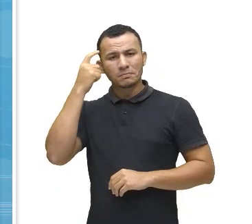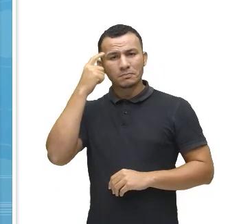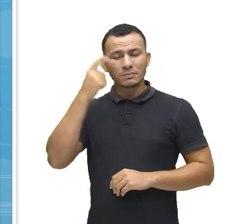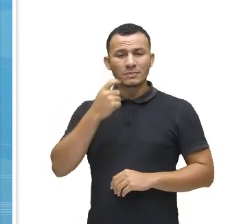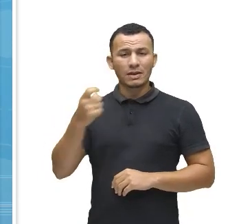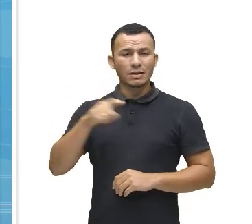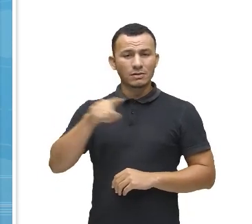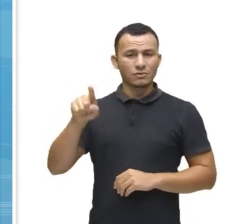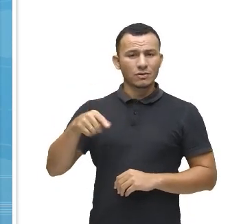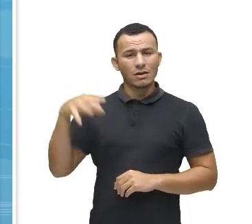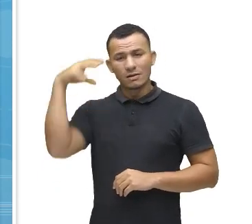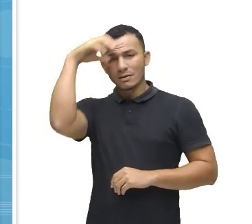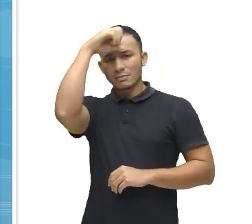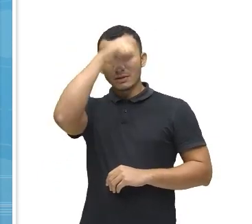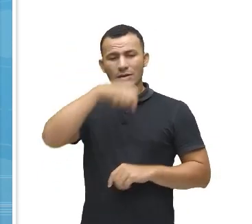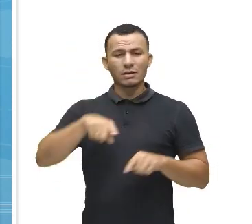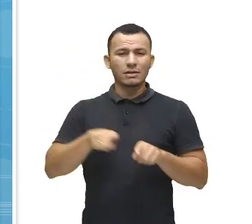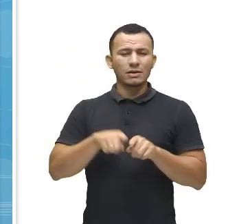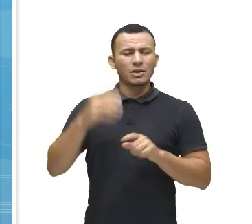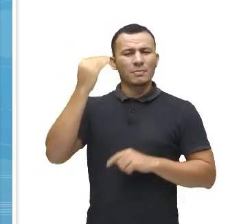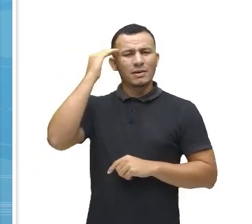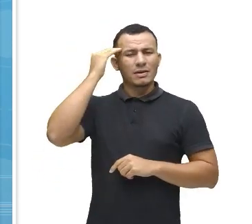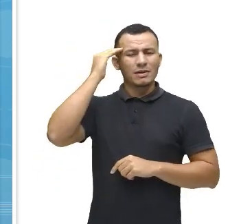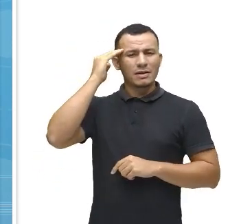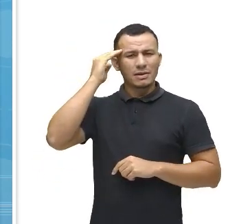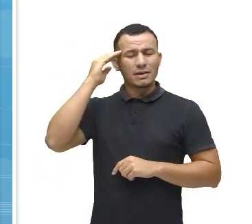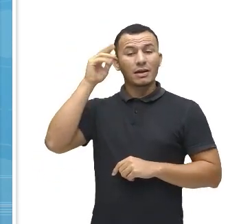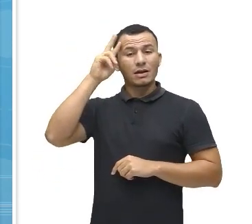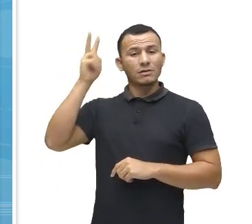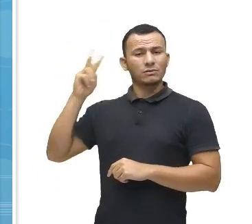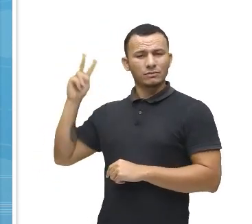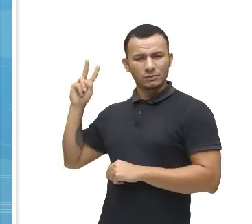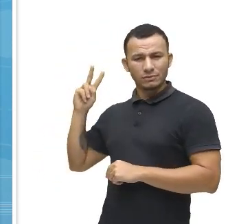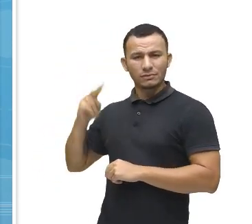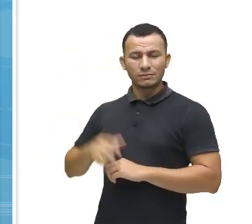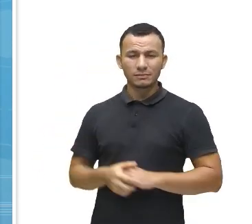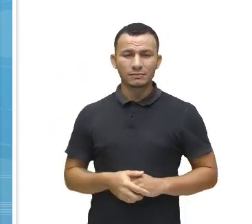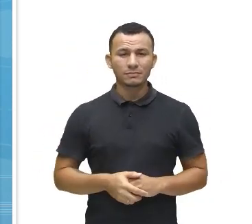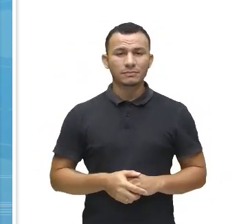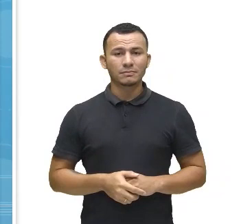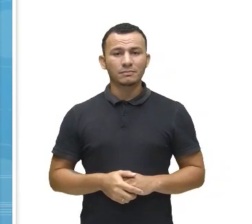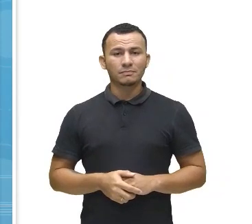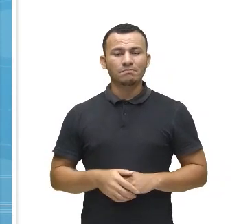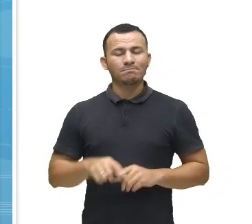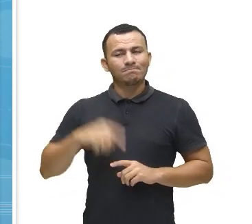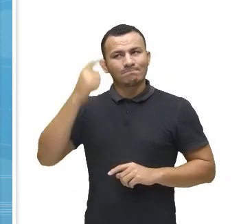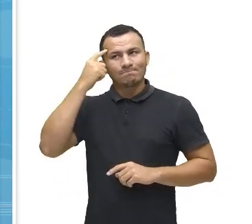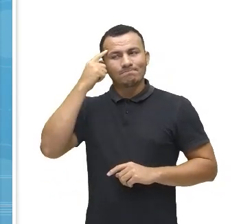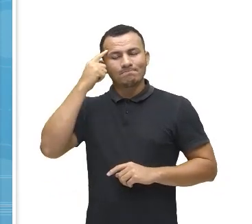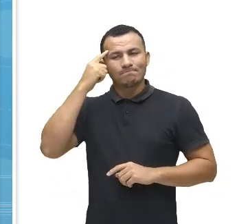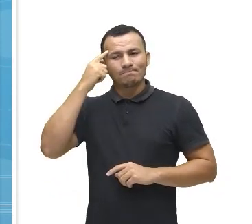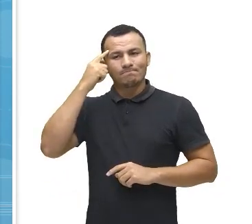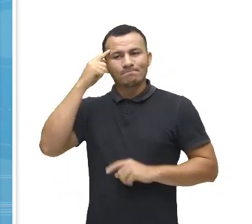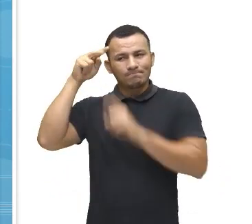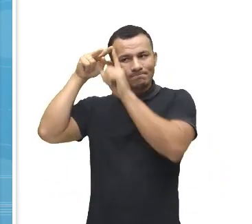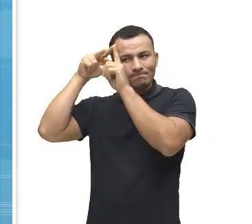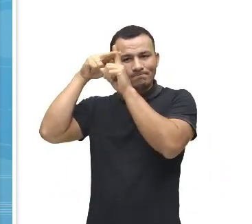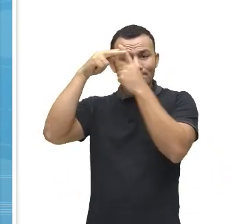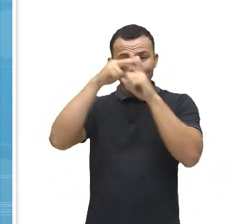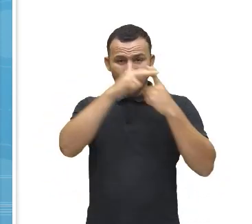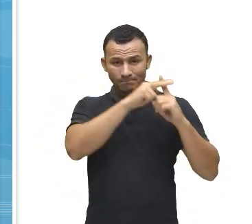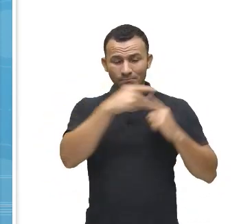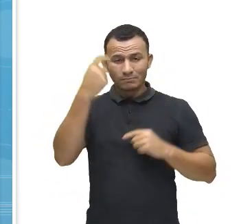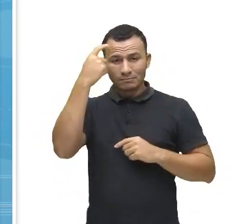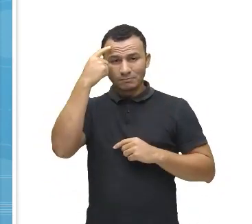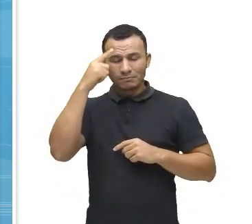isso em mente, que consigam compreender a nossa história, que pensem de forma diferente, modifiquem sua forma de pensar